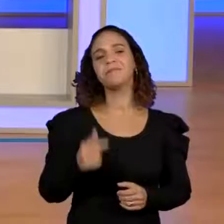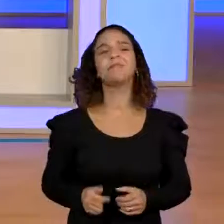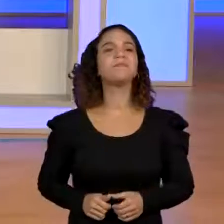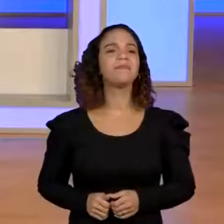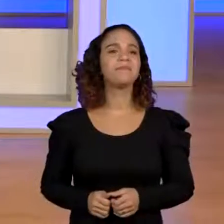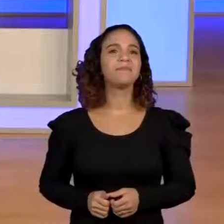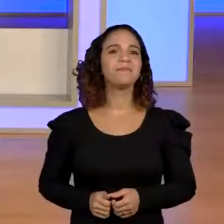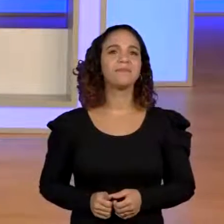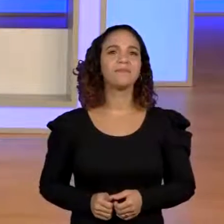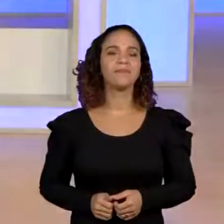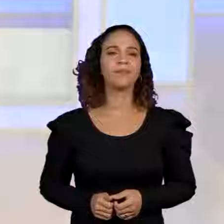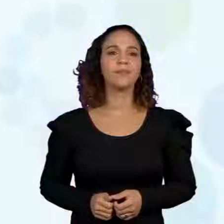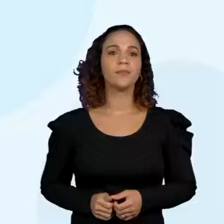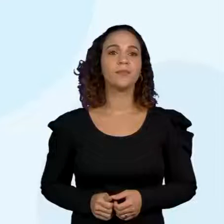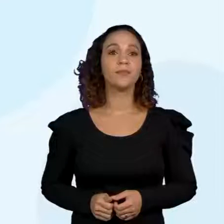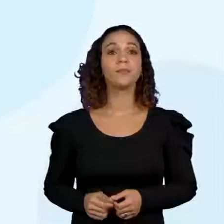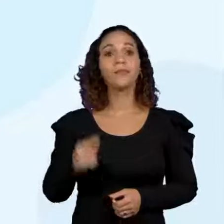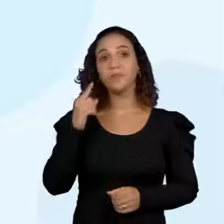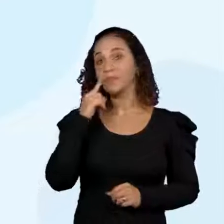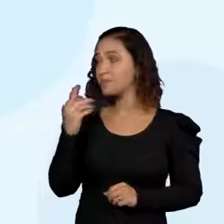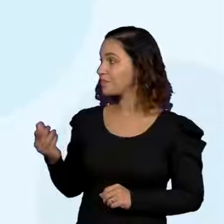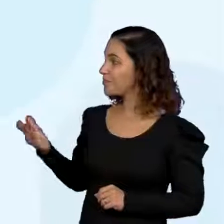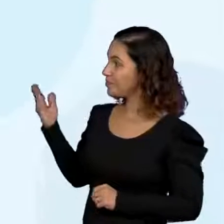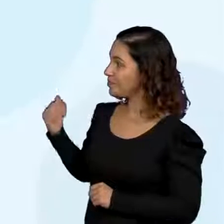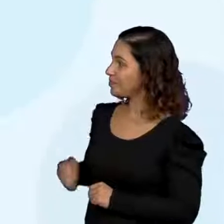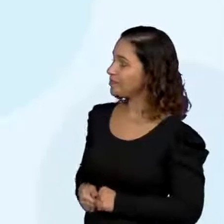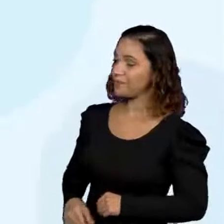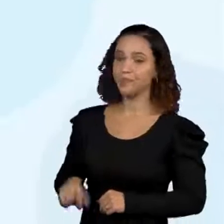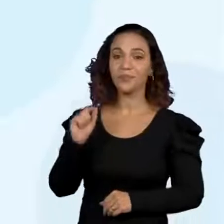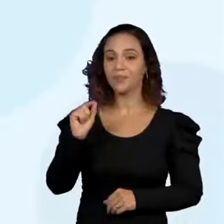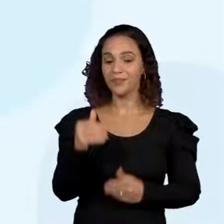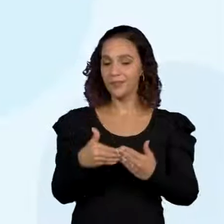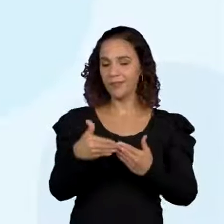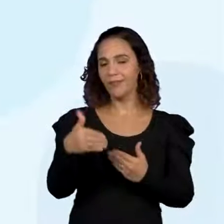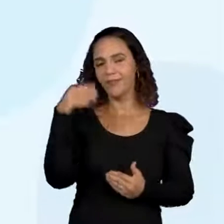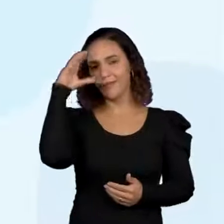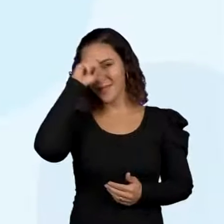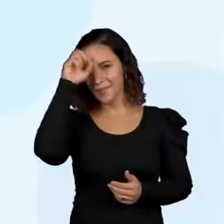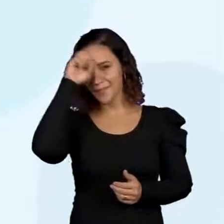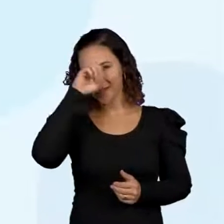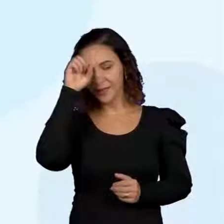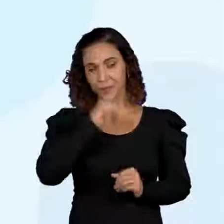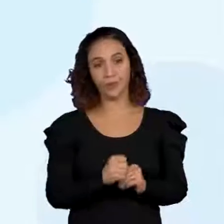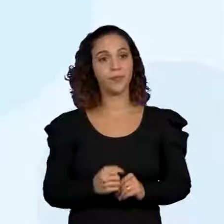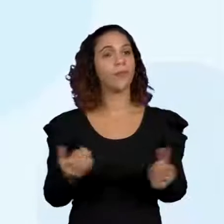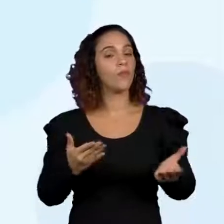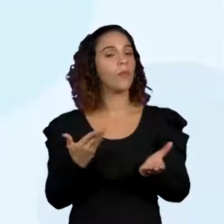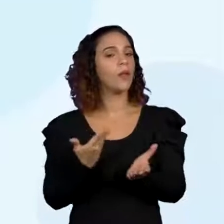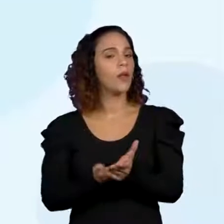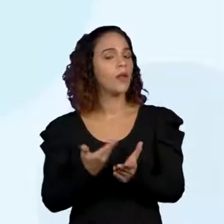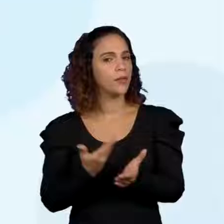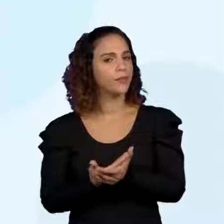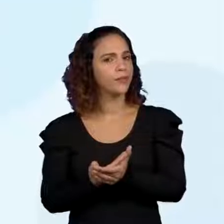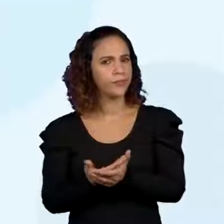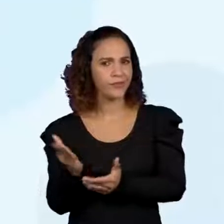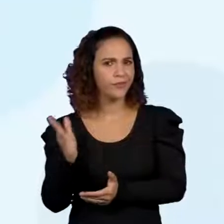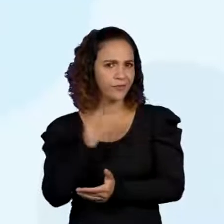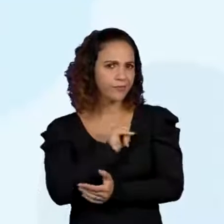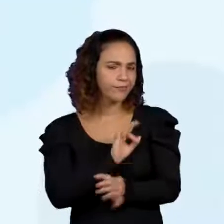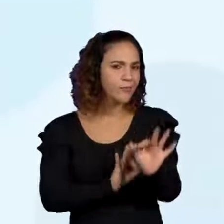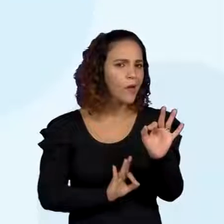professor. Olha só, o que vamos aprender? Nessa aula, vamos